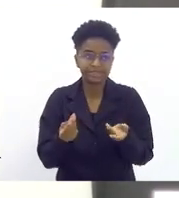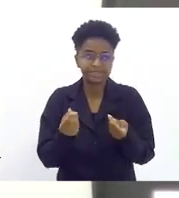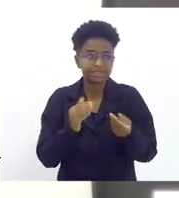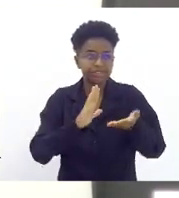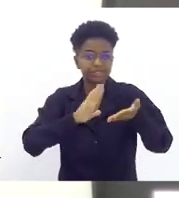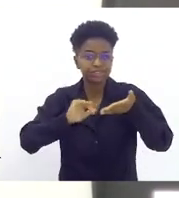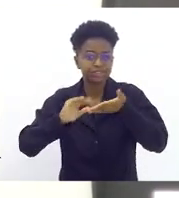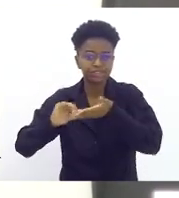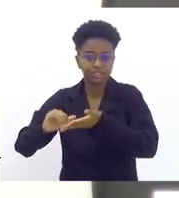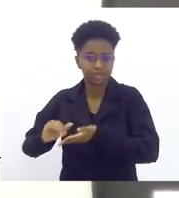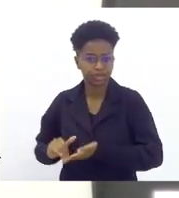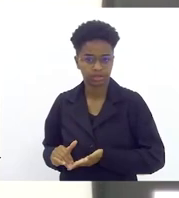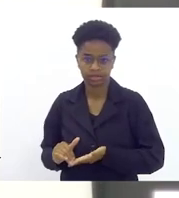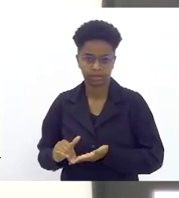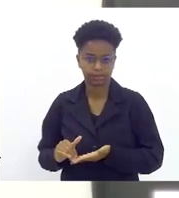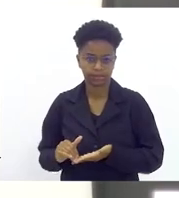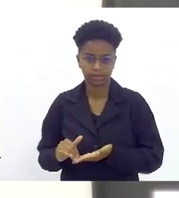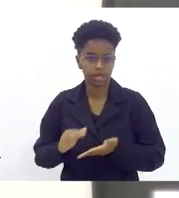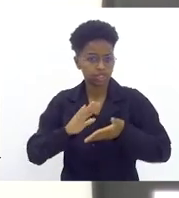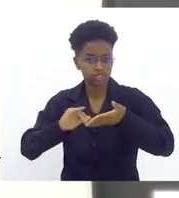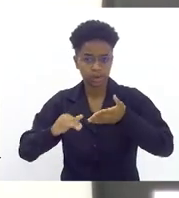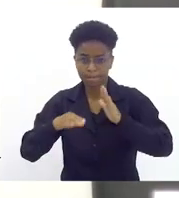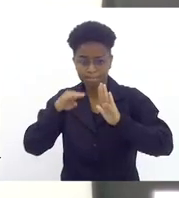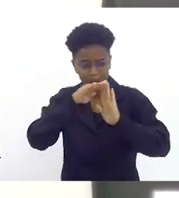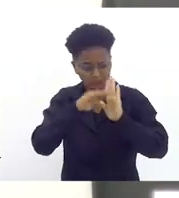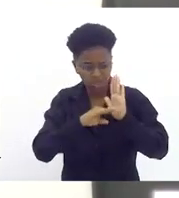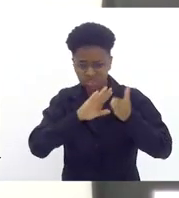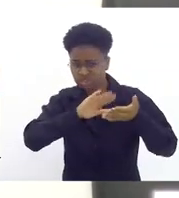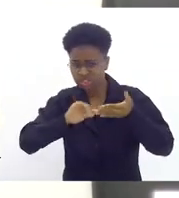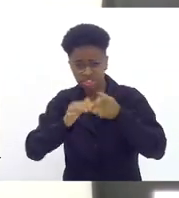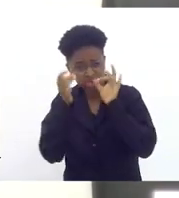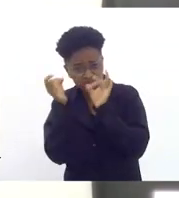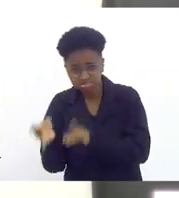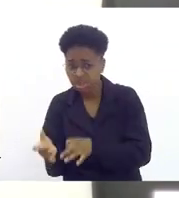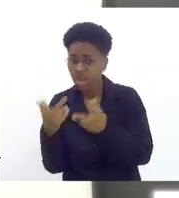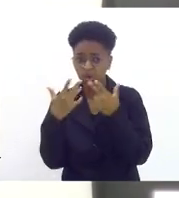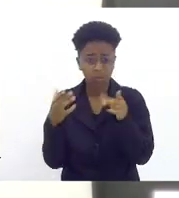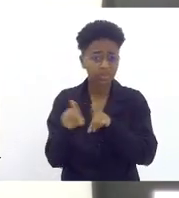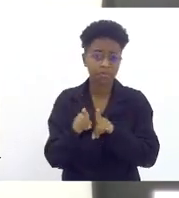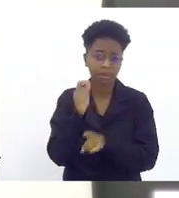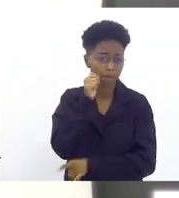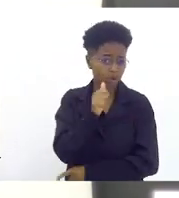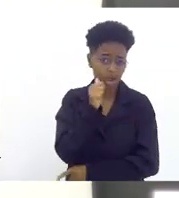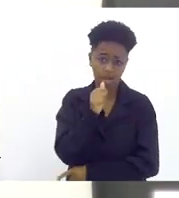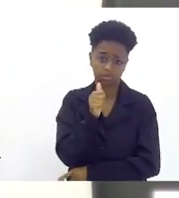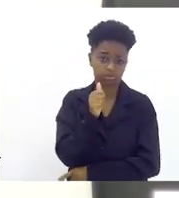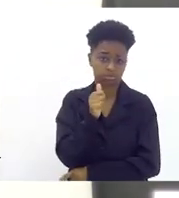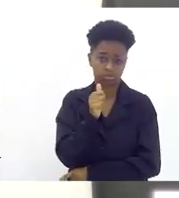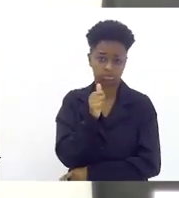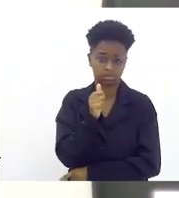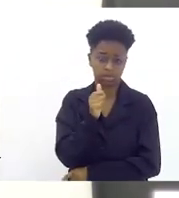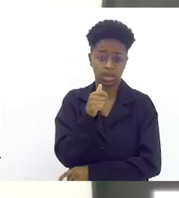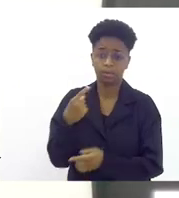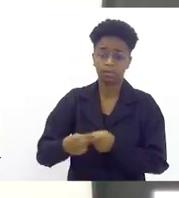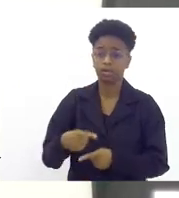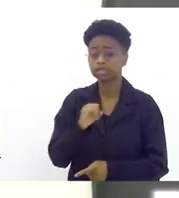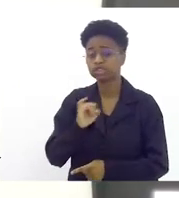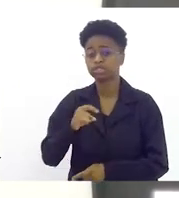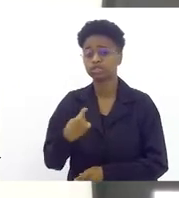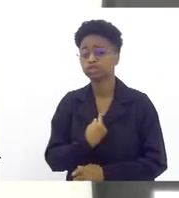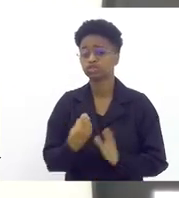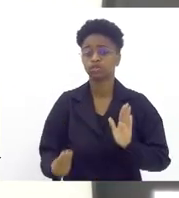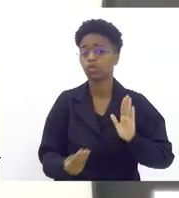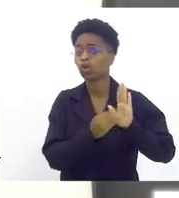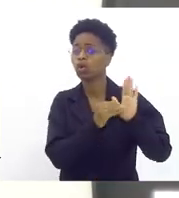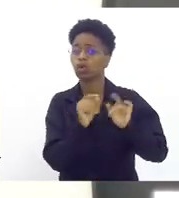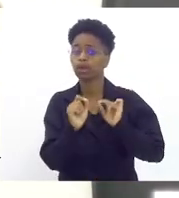querem retirar essa pauta, colocar de lado, assim como a questão das mulheres também, né? Quando a gente coloca lá